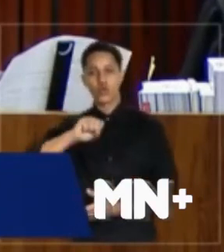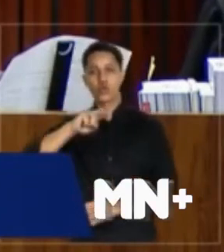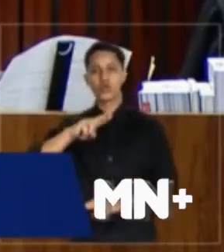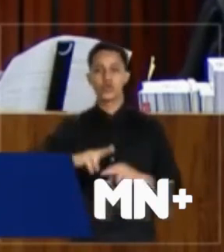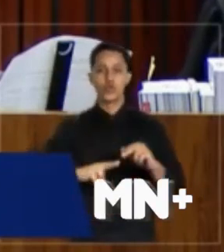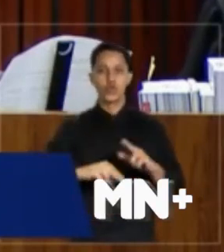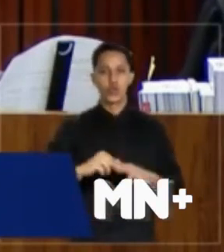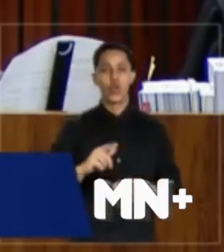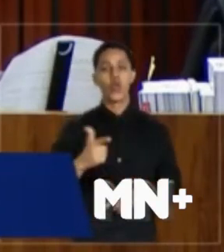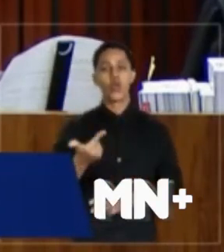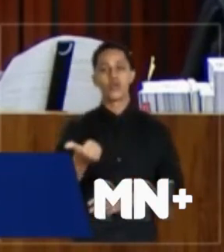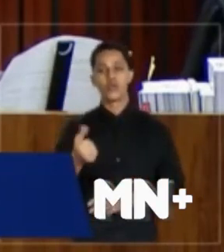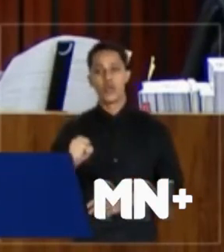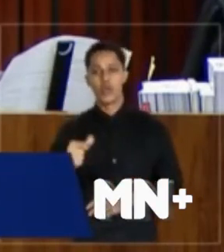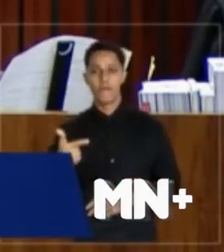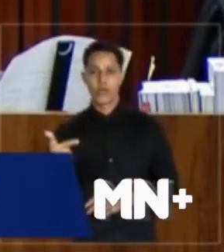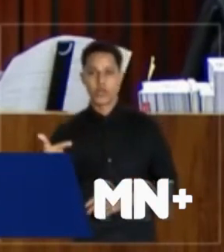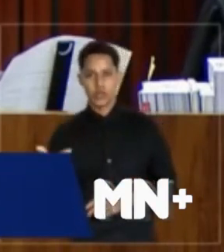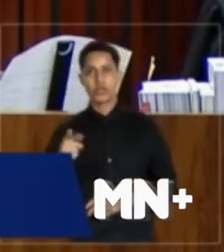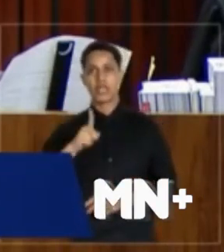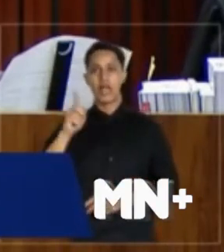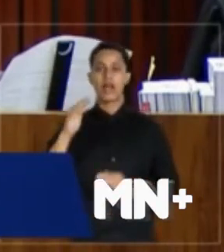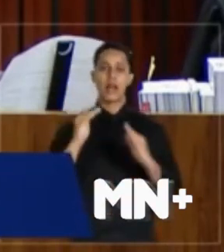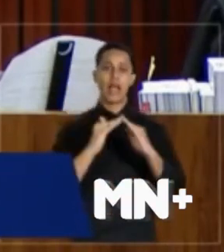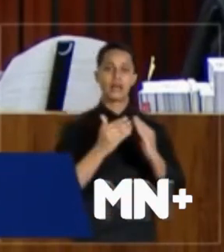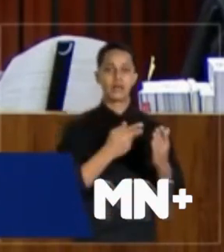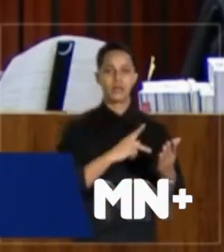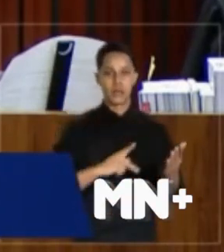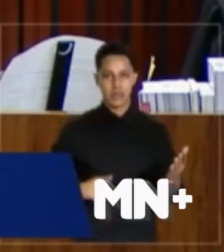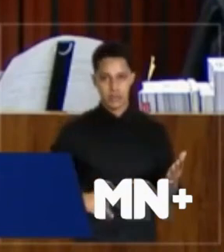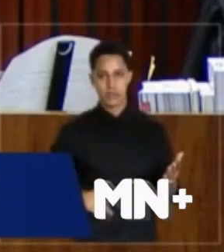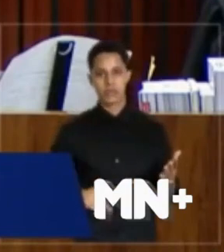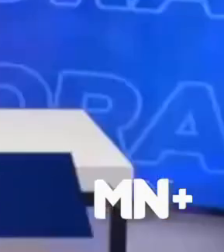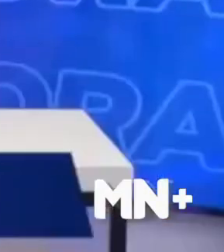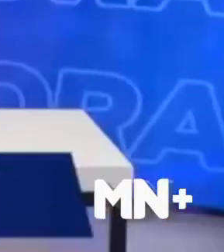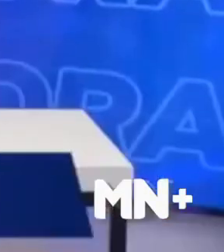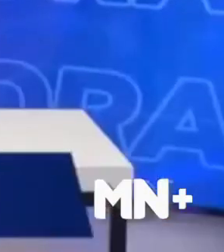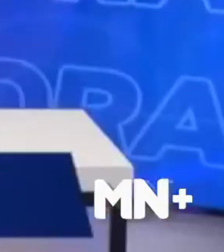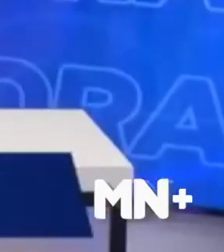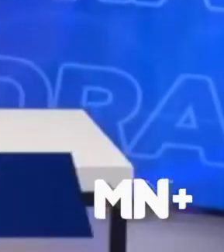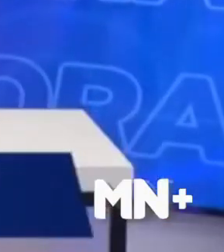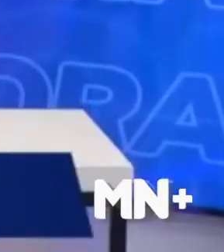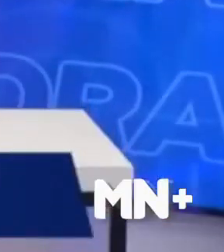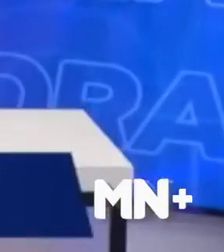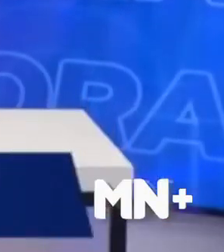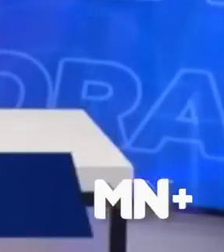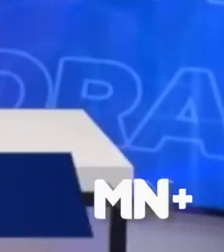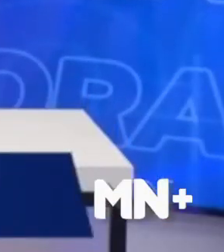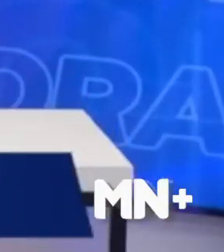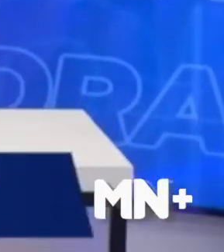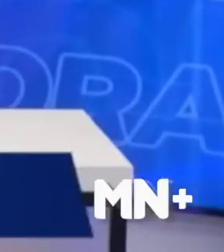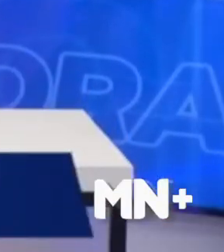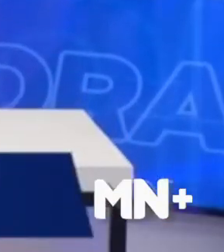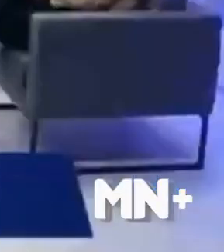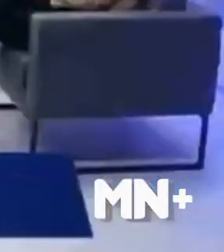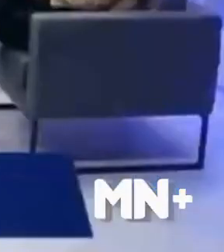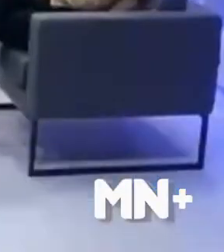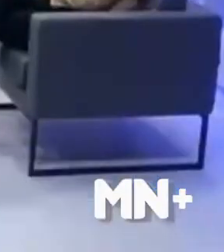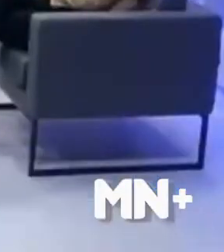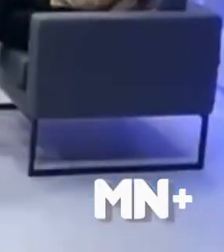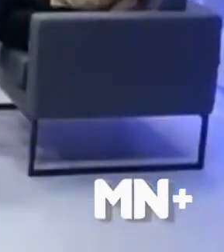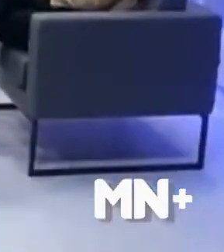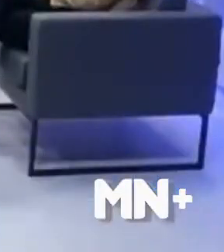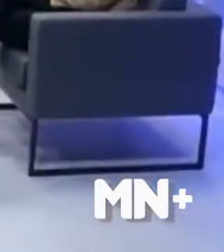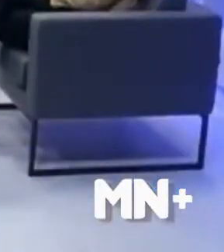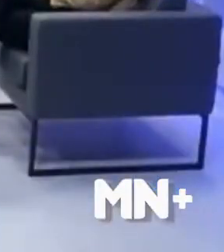a sua tribuna, o presidente Alexandre de Moraes. Já já mais informações, já já mais informações. É o seguinte. E Amadeu, mostrei